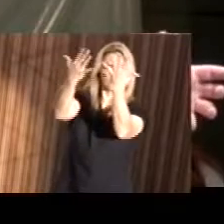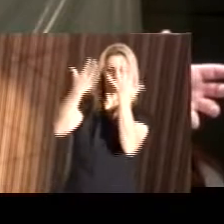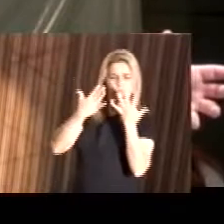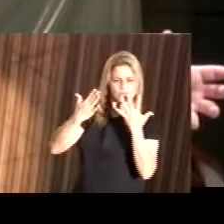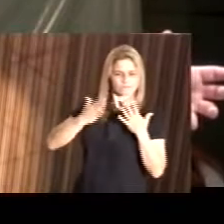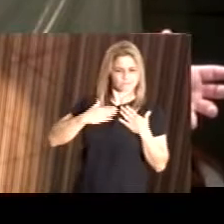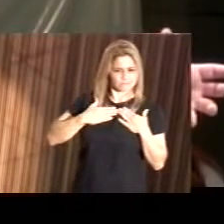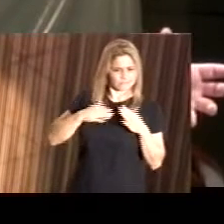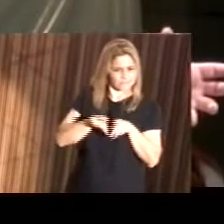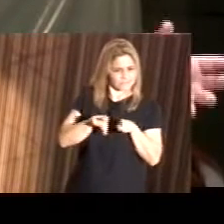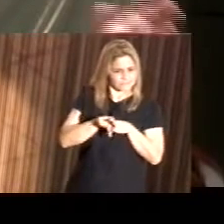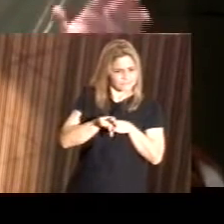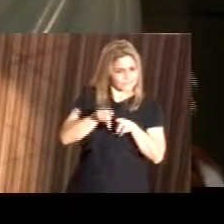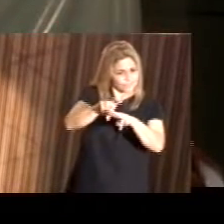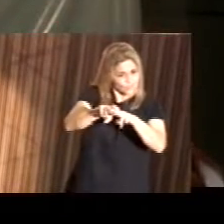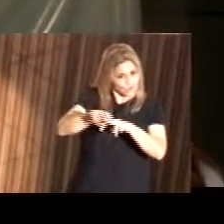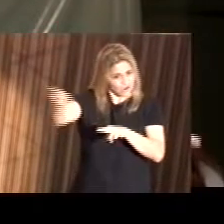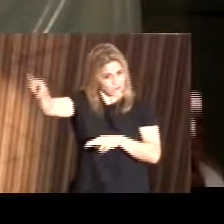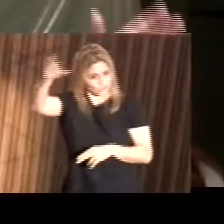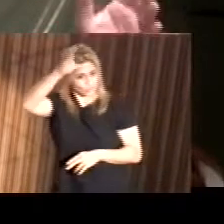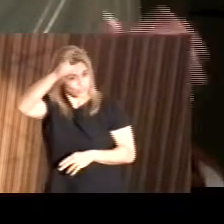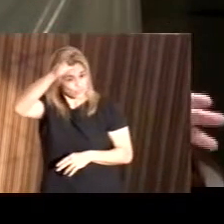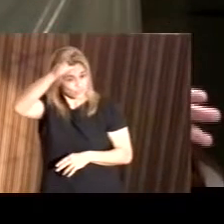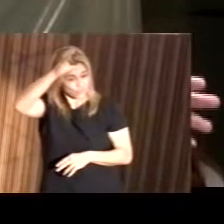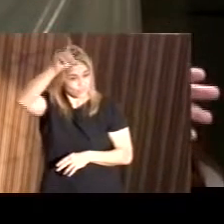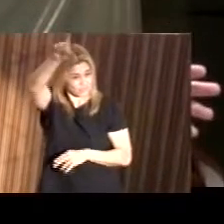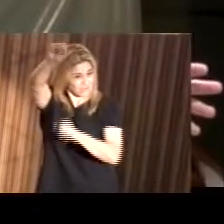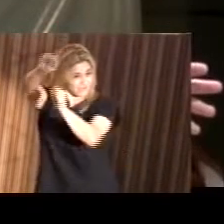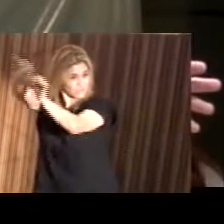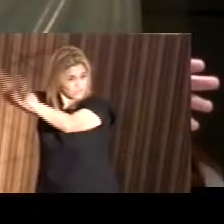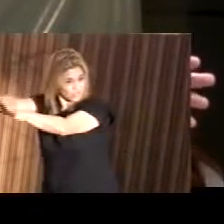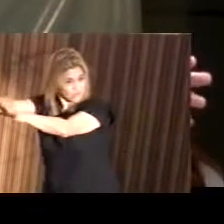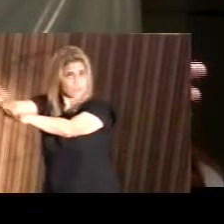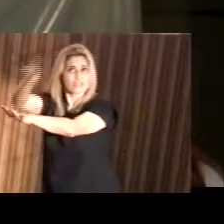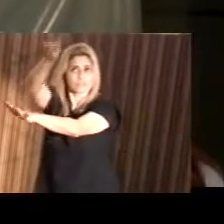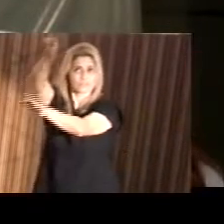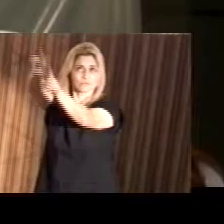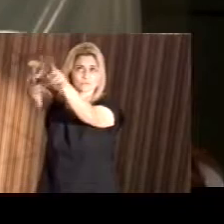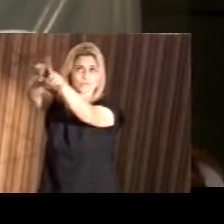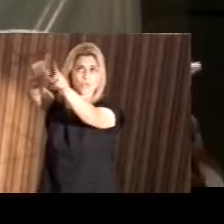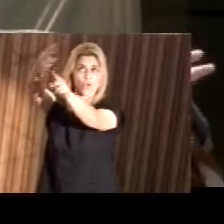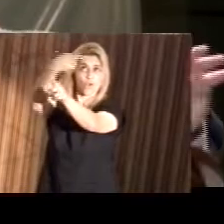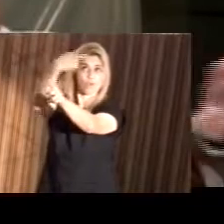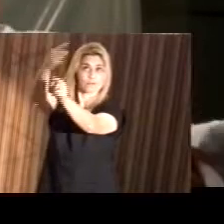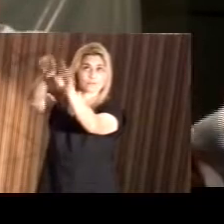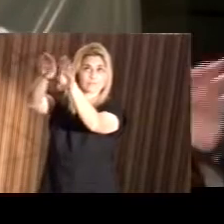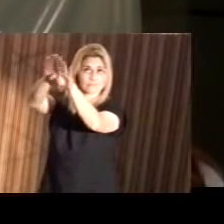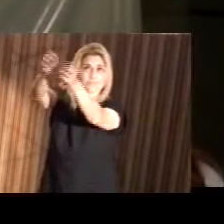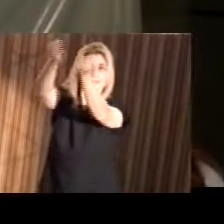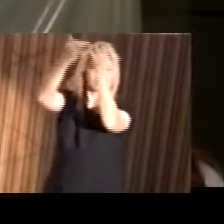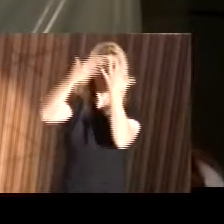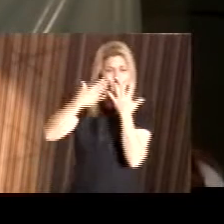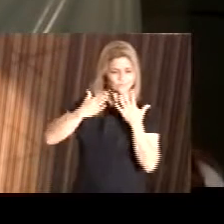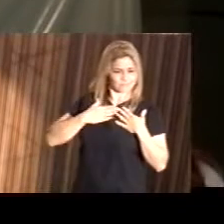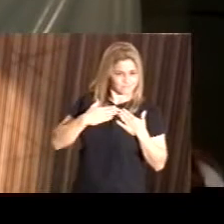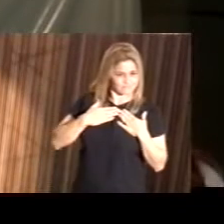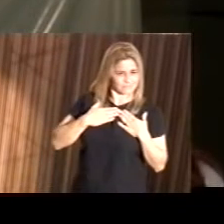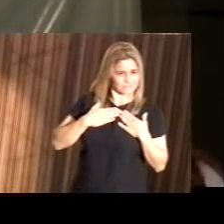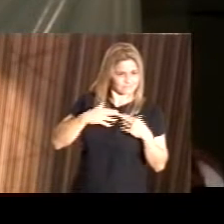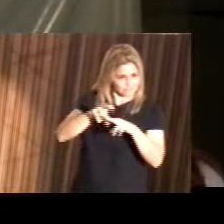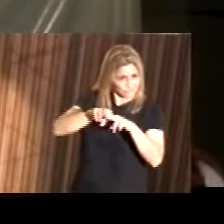de Deus, o seu tio, sobre a vida do seu tio, que estava agora chegando na sua